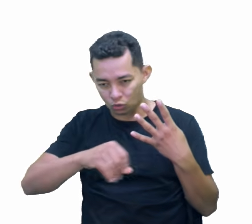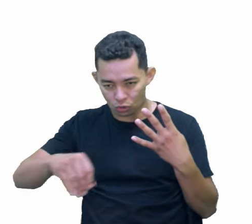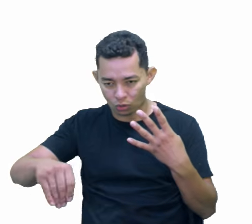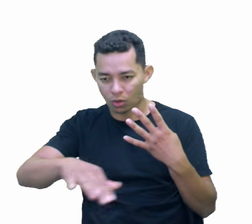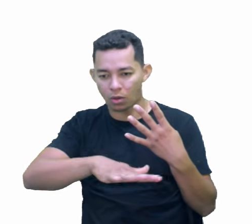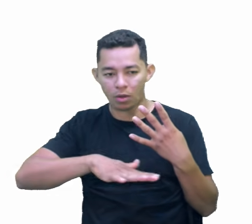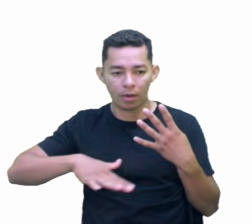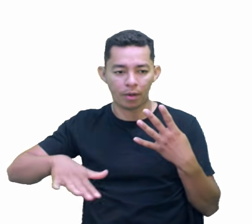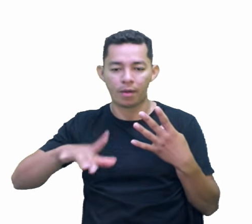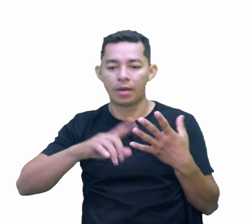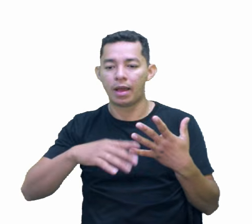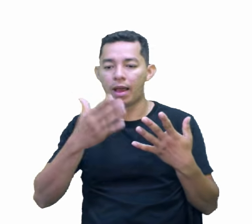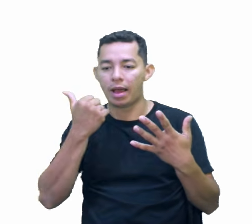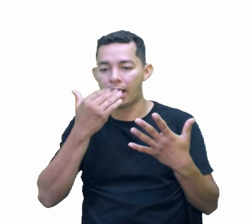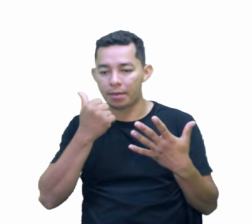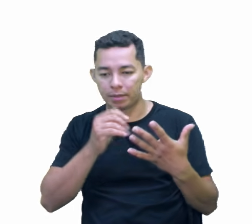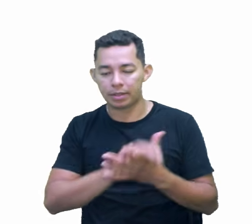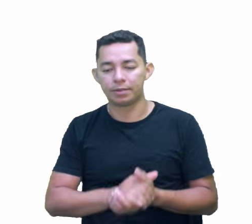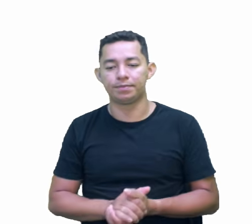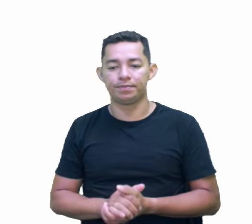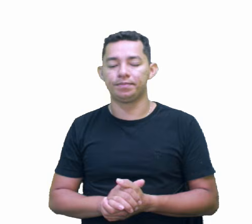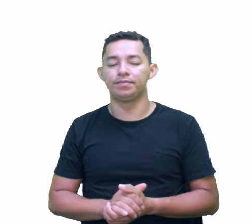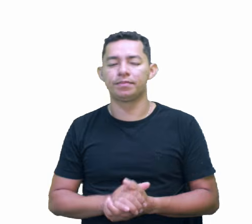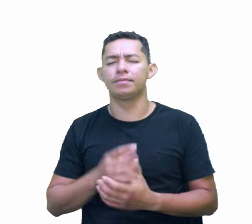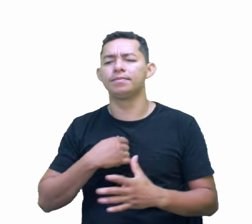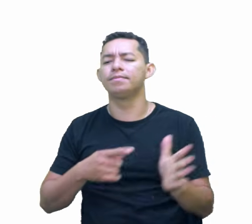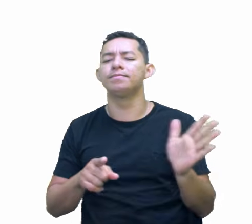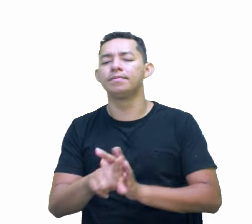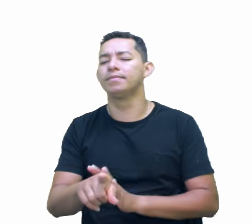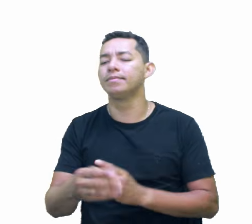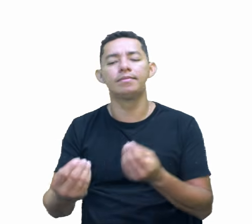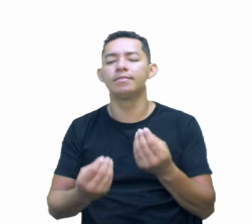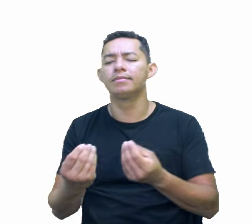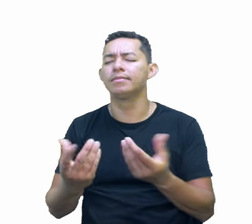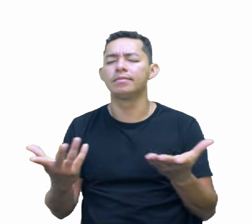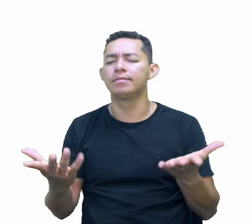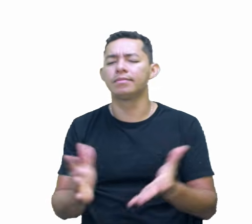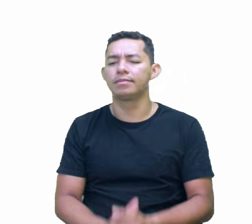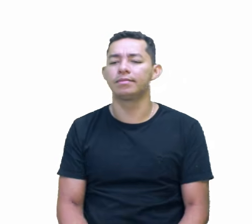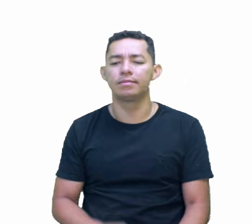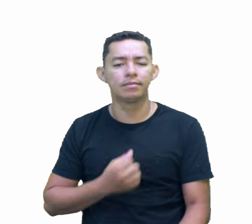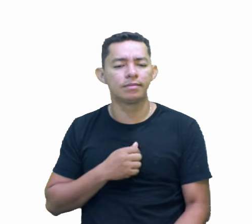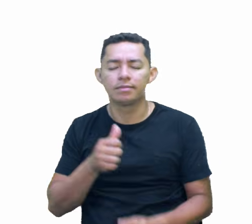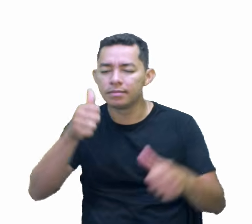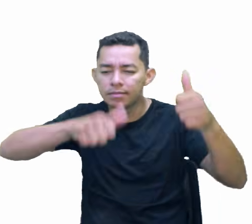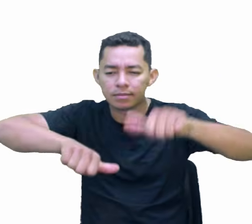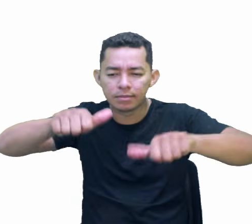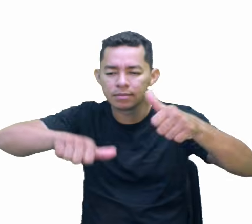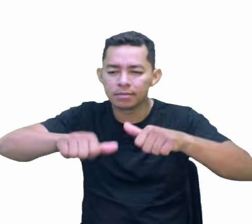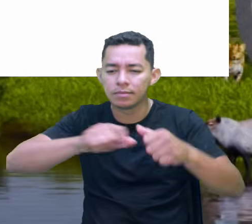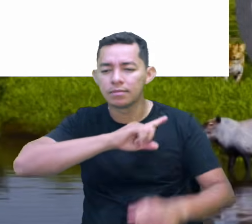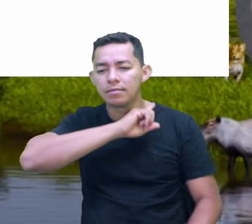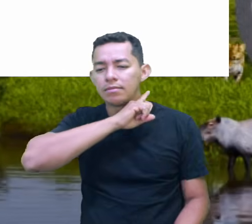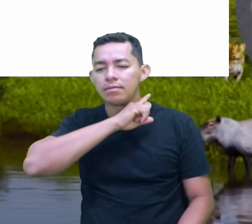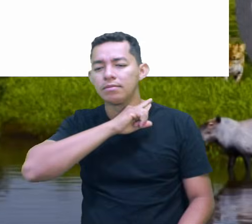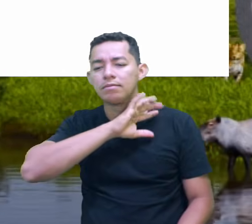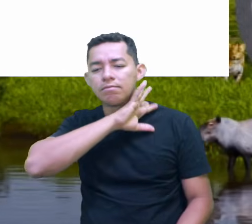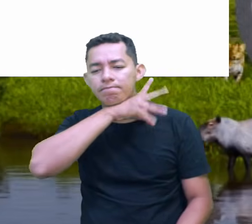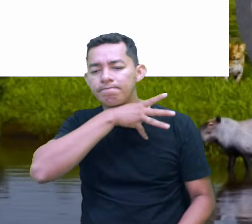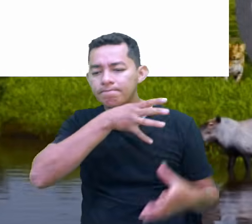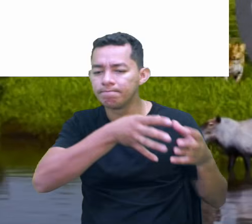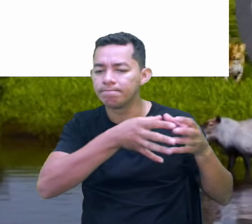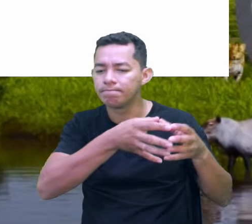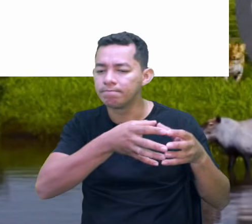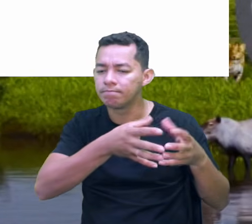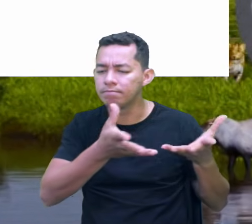solo, alimentação. Aí eu te pergunto, mas como assim, professor? Eu vou analisar a espécie, né? Eu